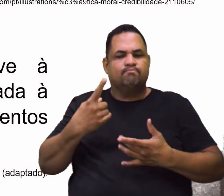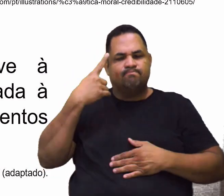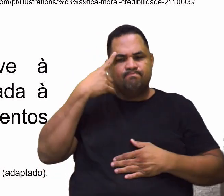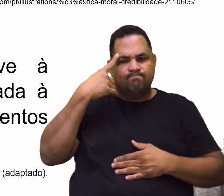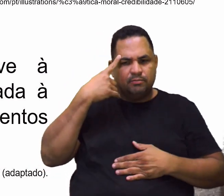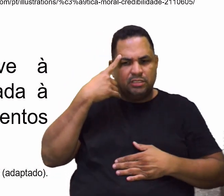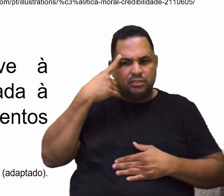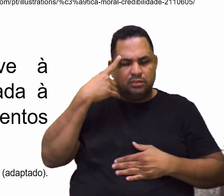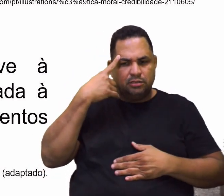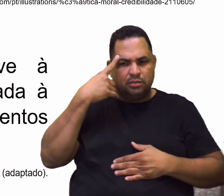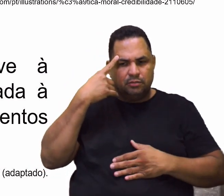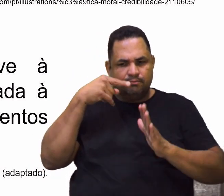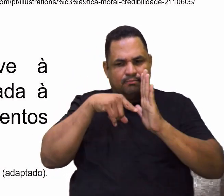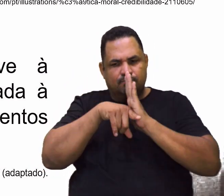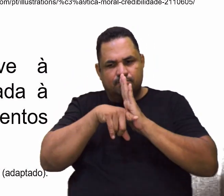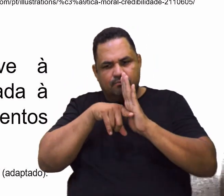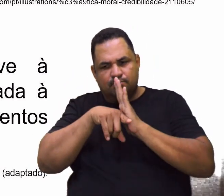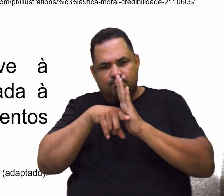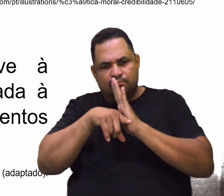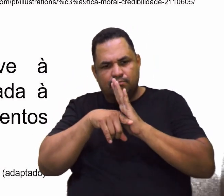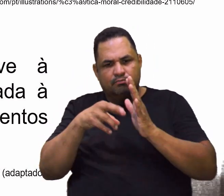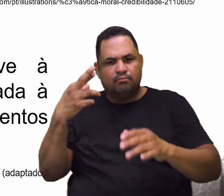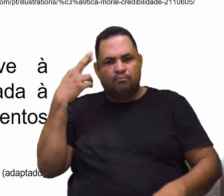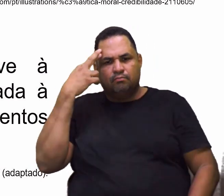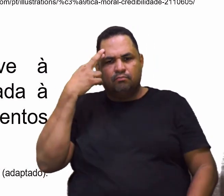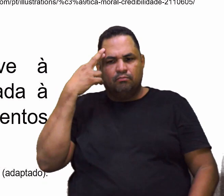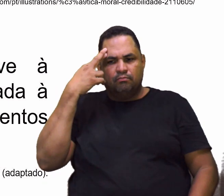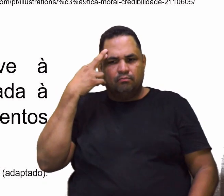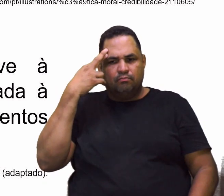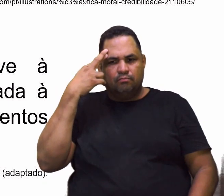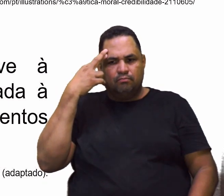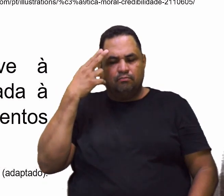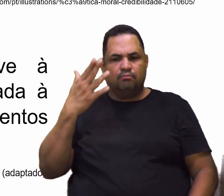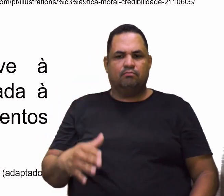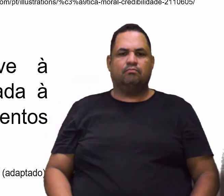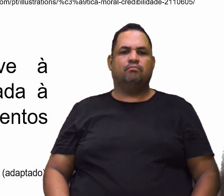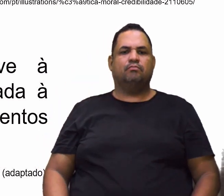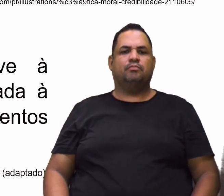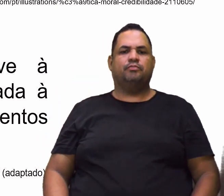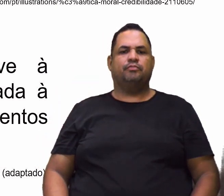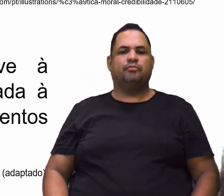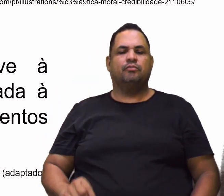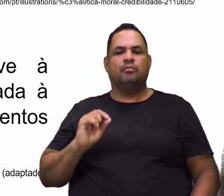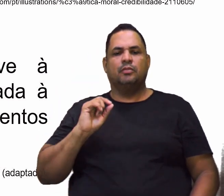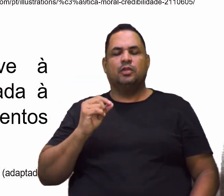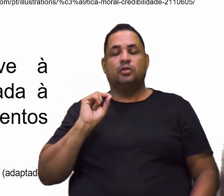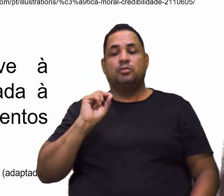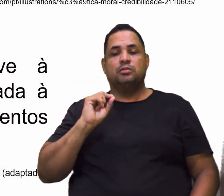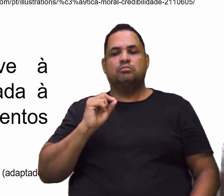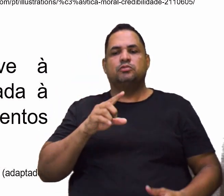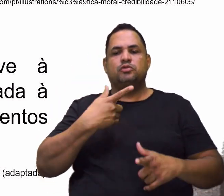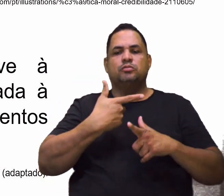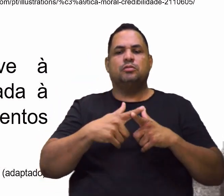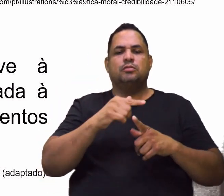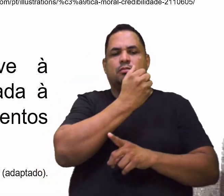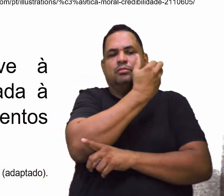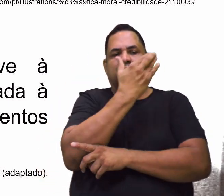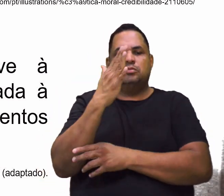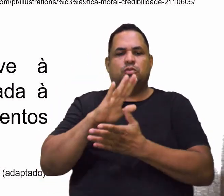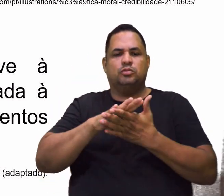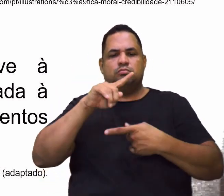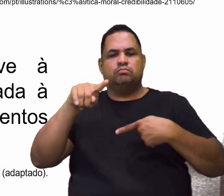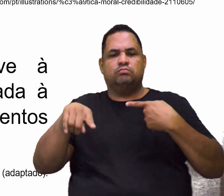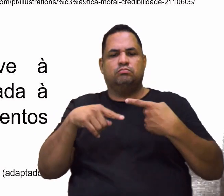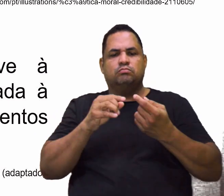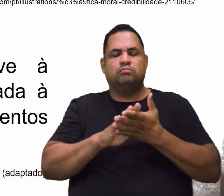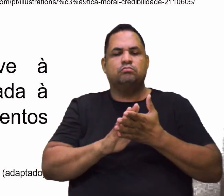né? Ou reflexão sobre as questões ambientais. O interesse por